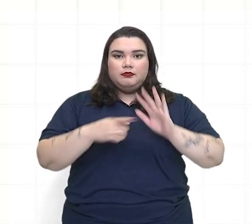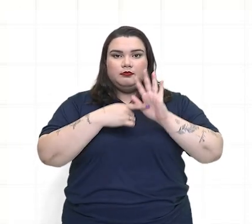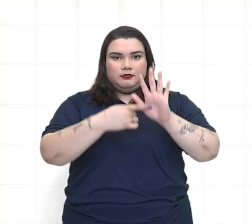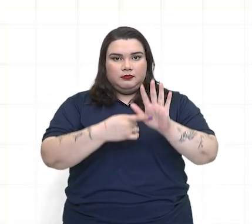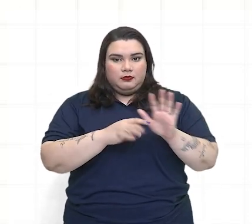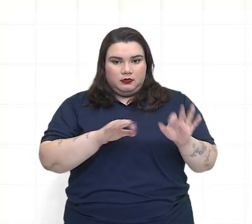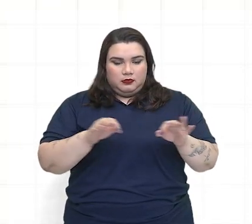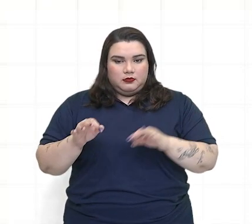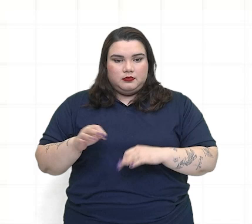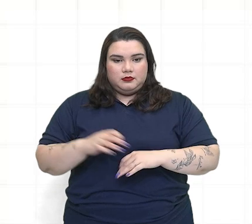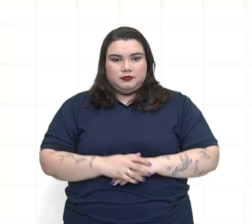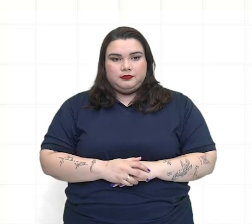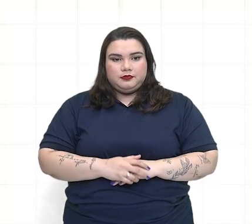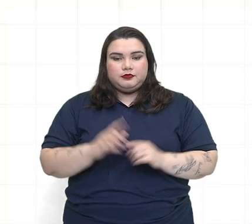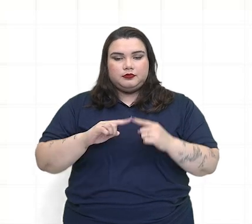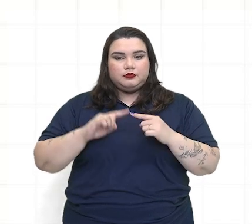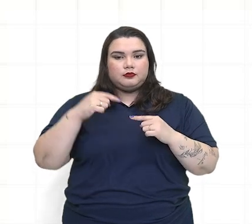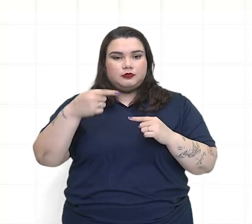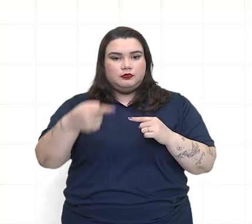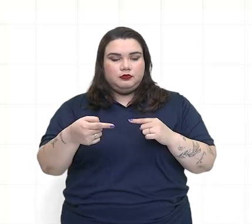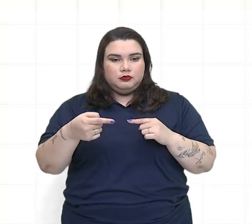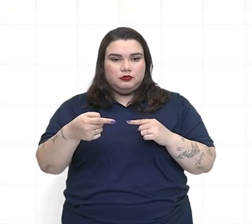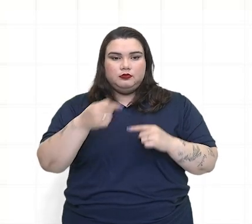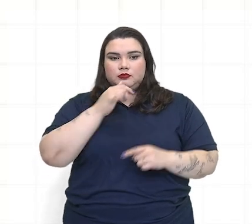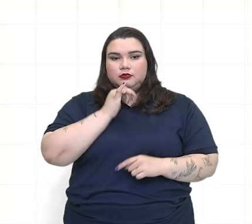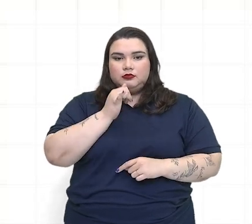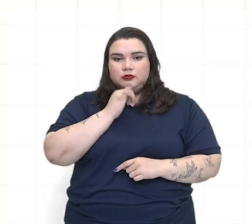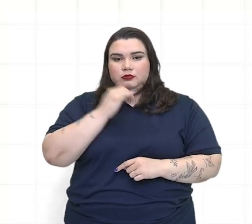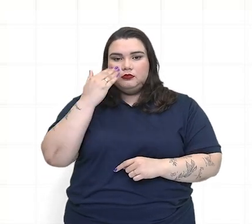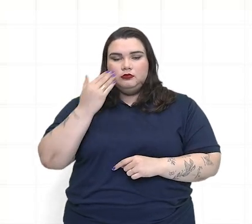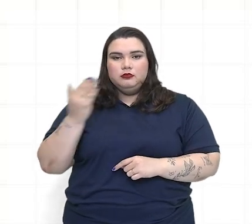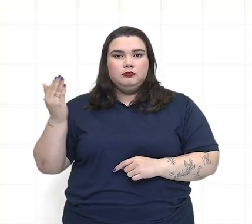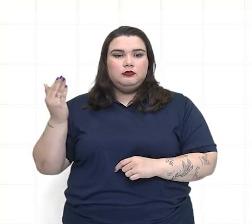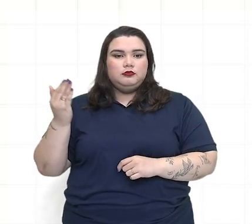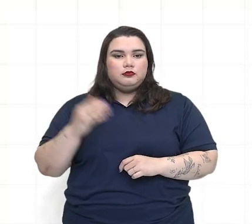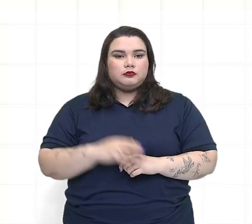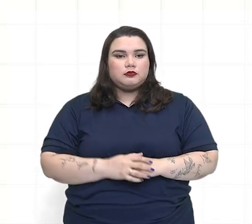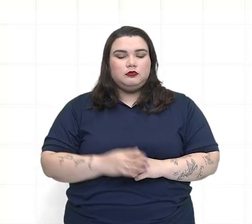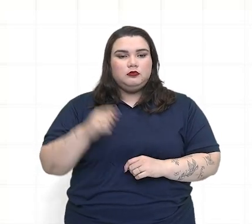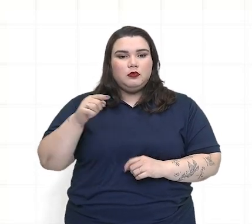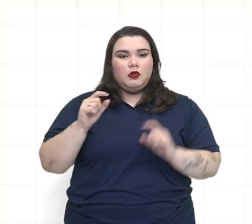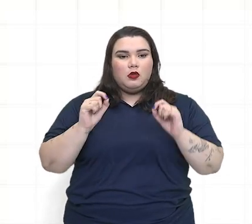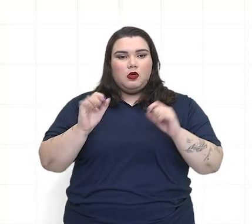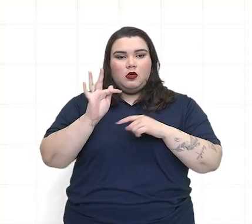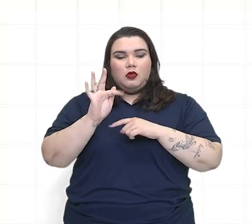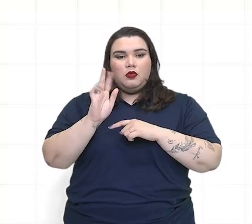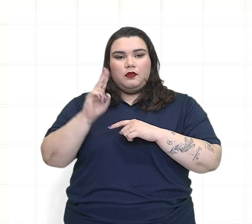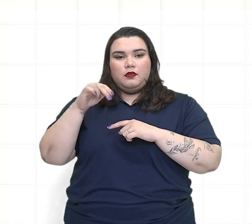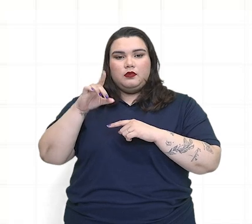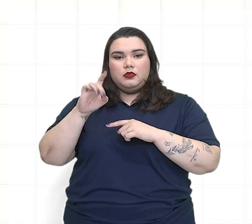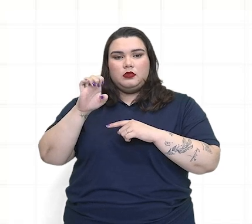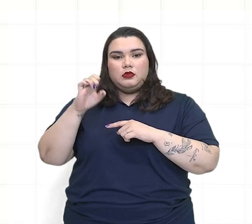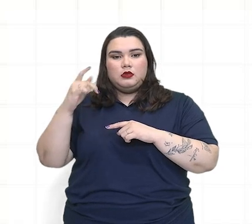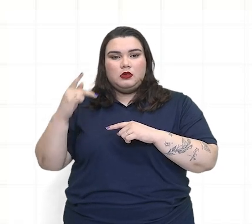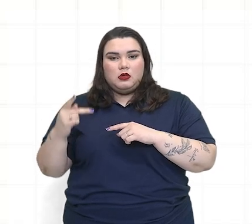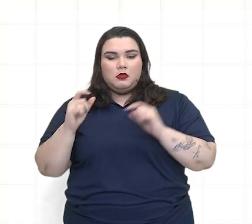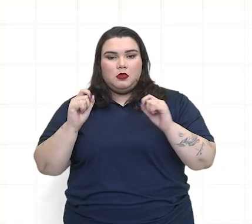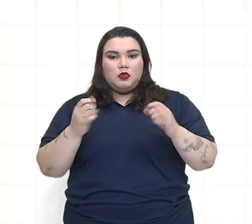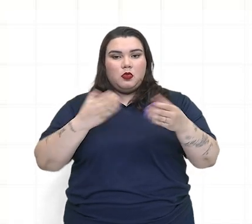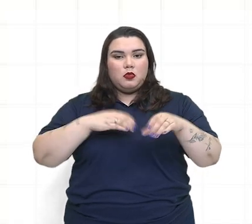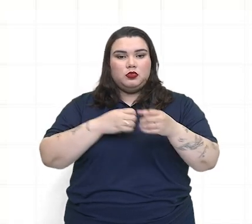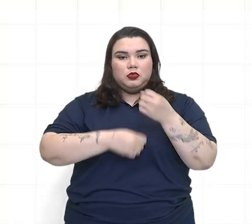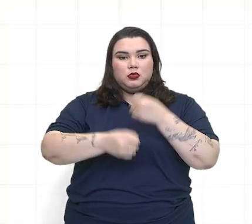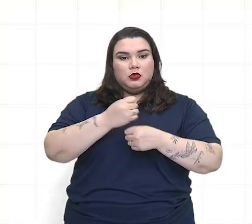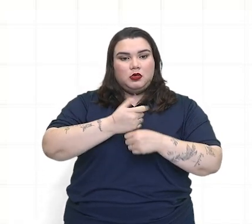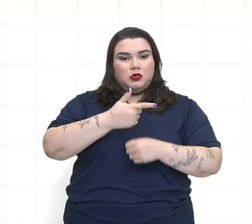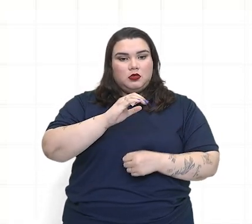destacados. Vamos para o nosso próximo exemplo aqui, né? Essa veio do Fundeb, gestão de concursos, 2024, ó,